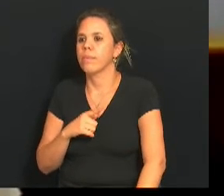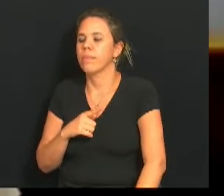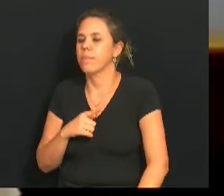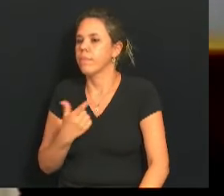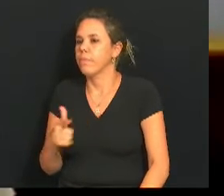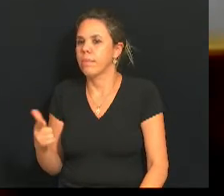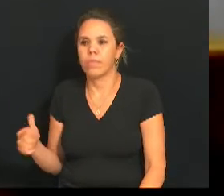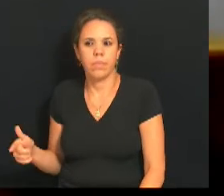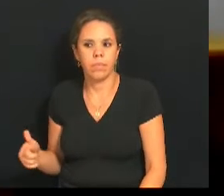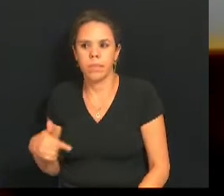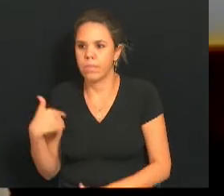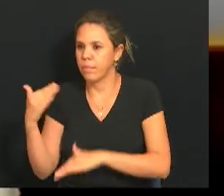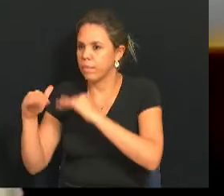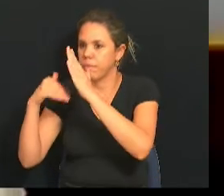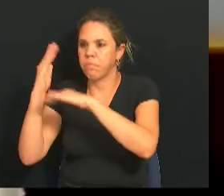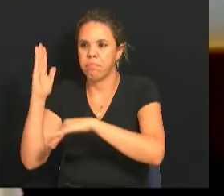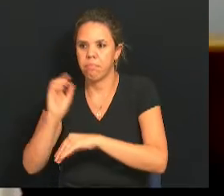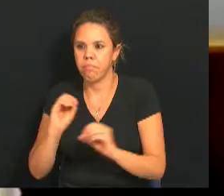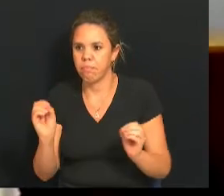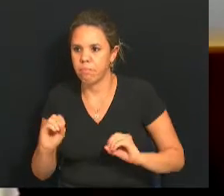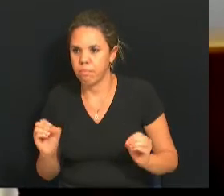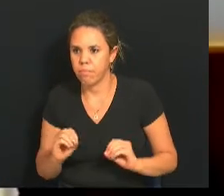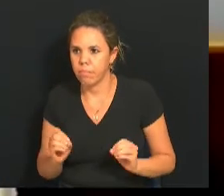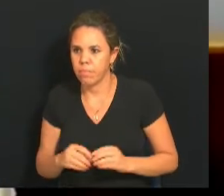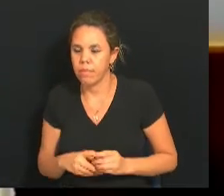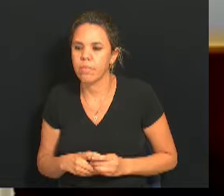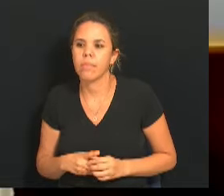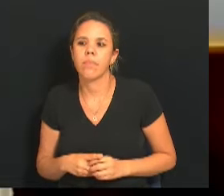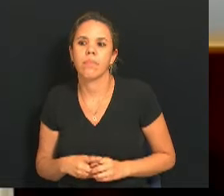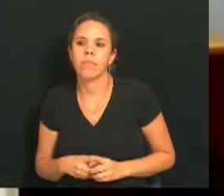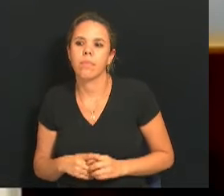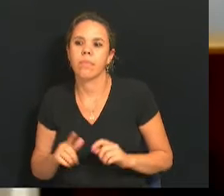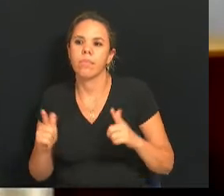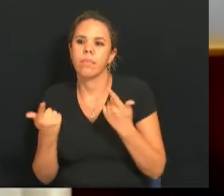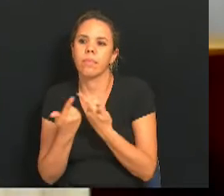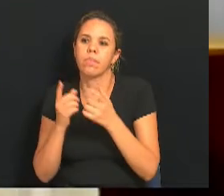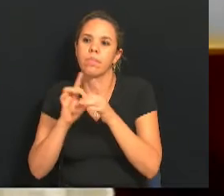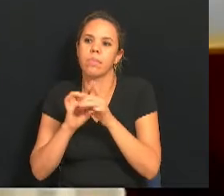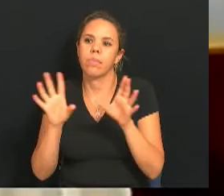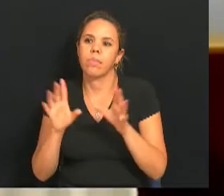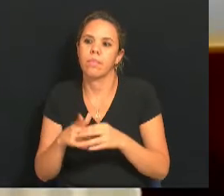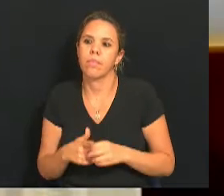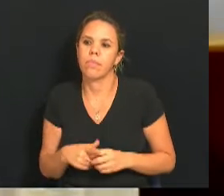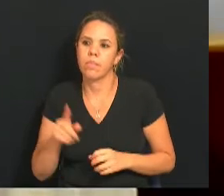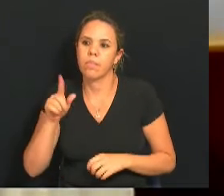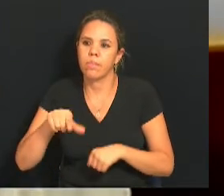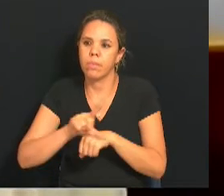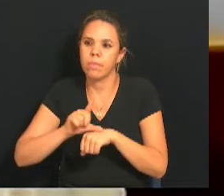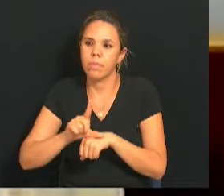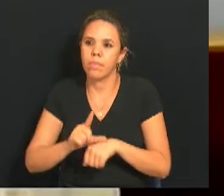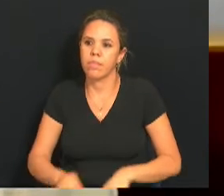não avança em relação à gestão democrática. Então, essa legislação,